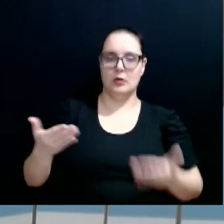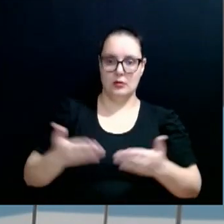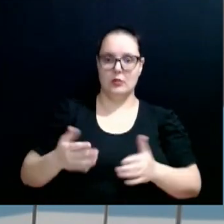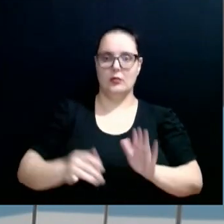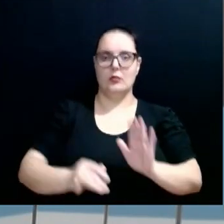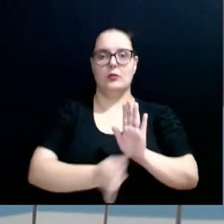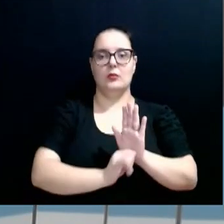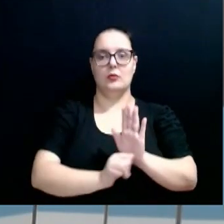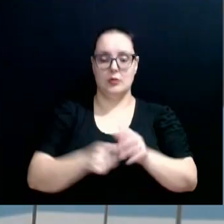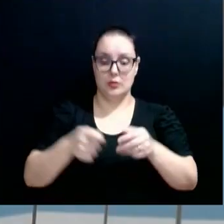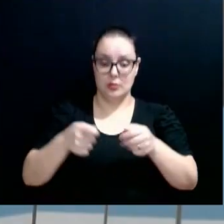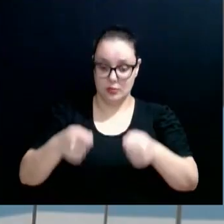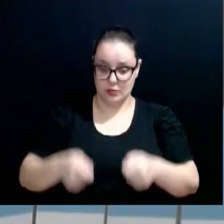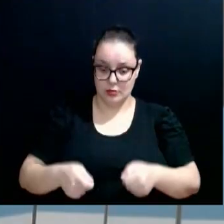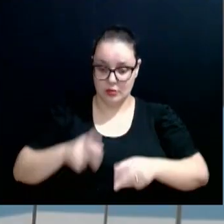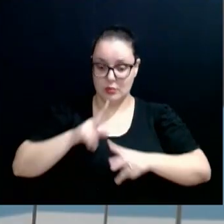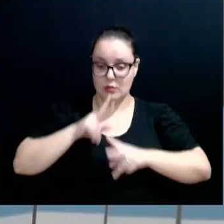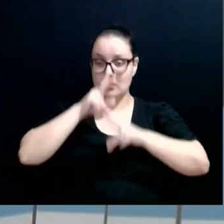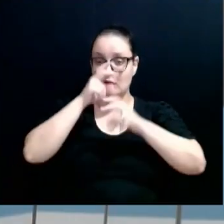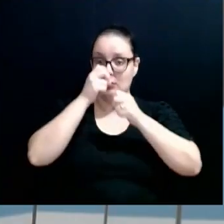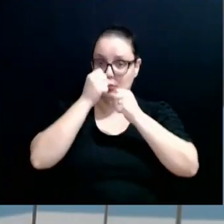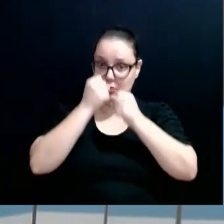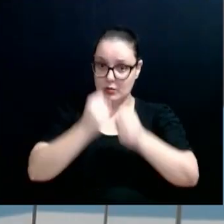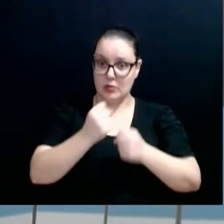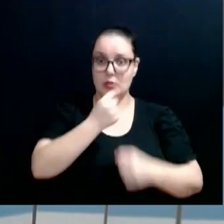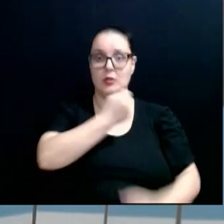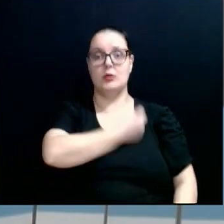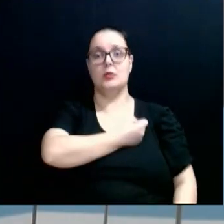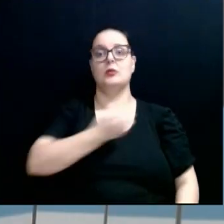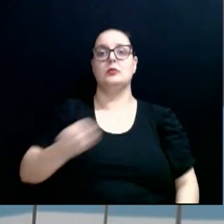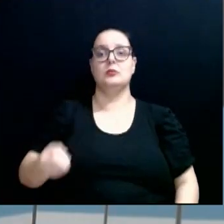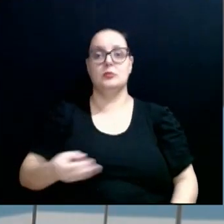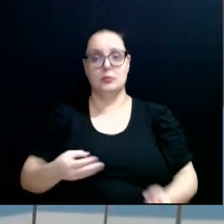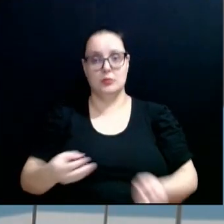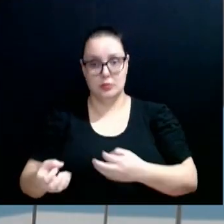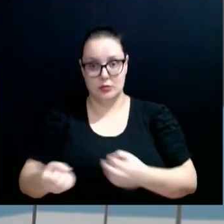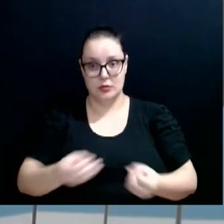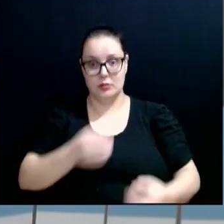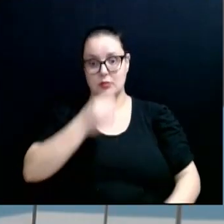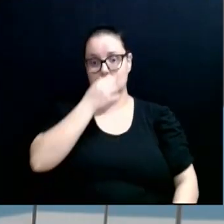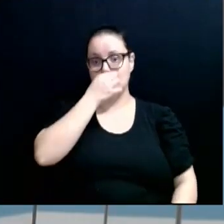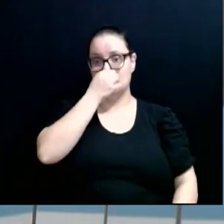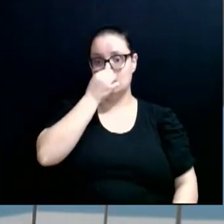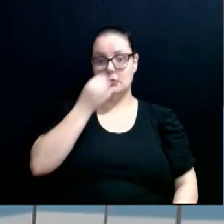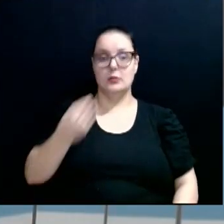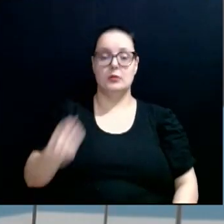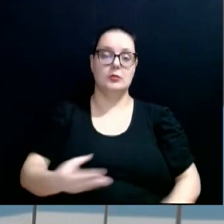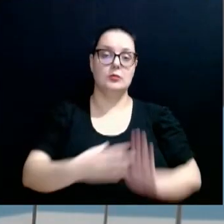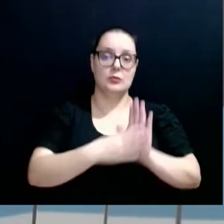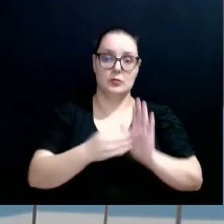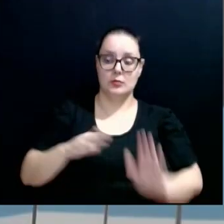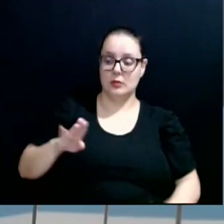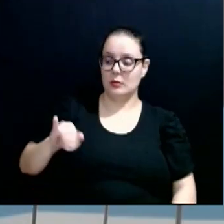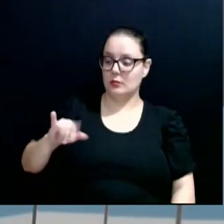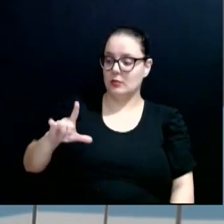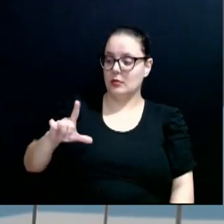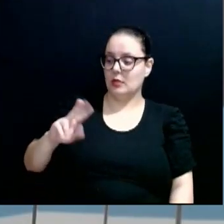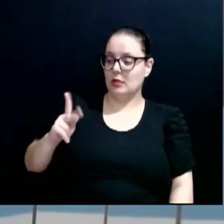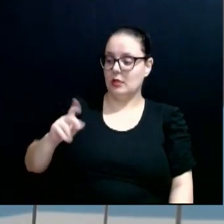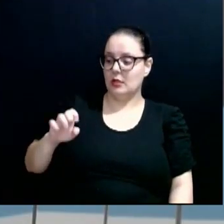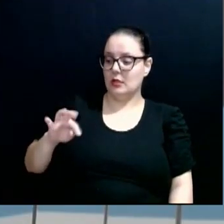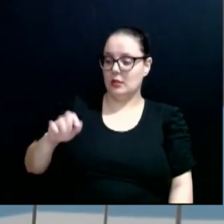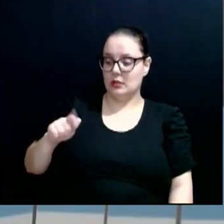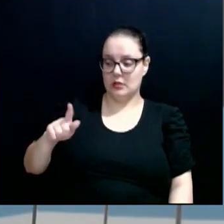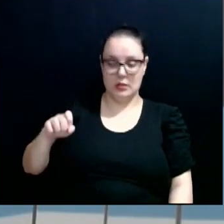né? Com números atualizados, com um novo modelo da bilhetagem, que a gente vai falar mais à frente,